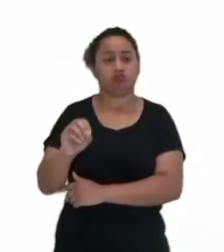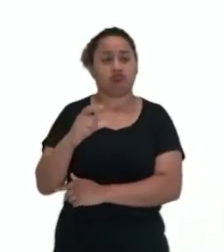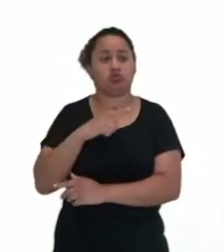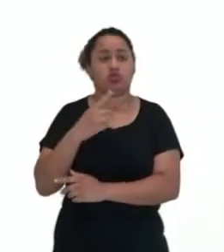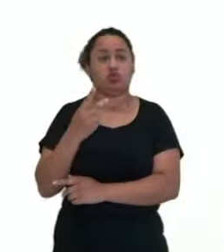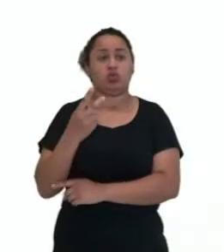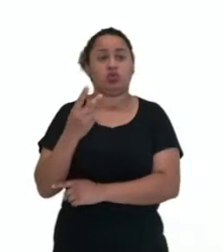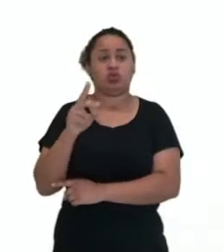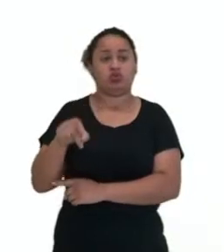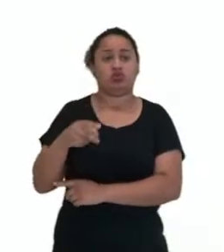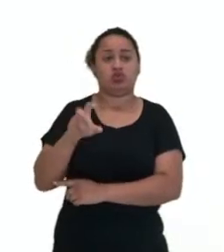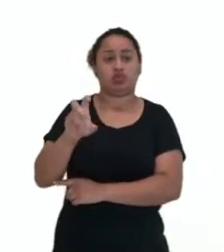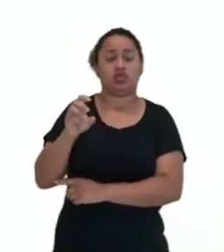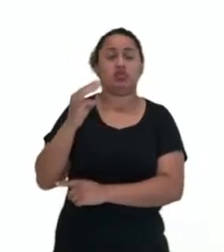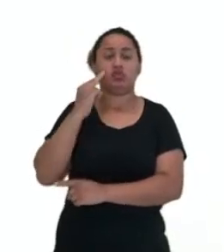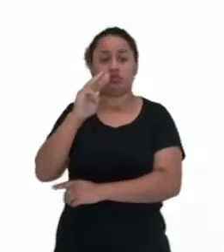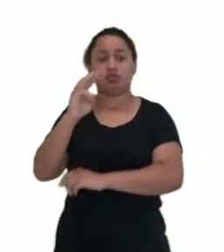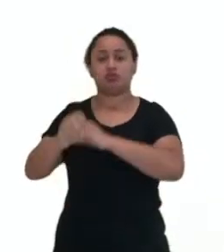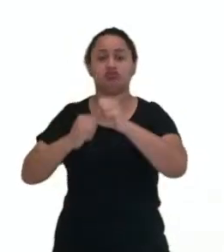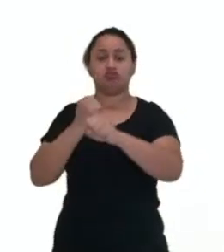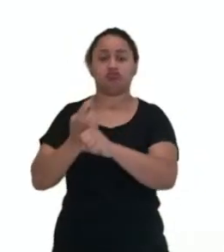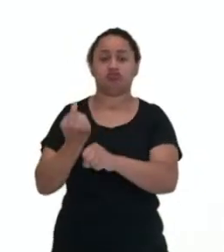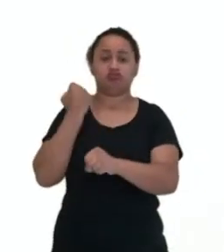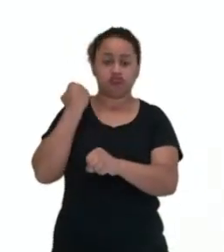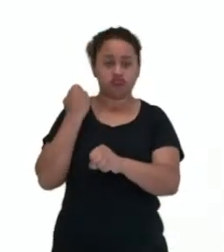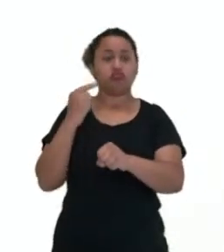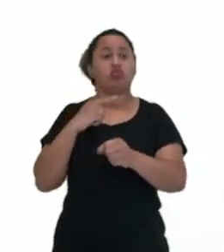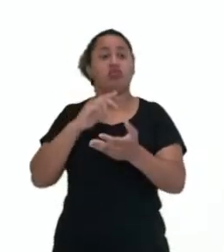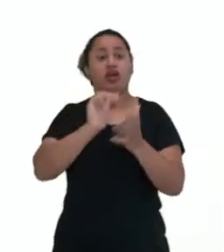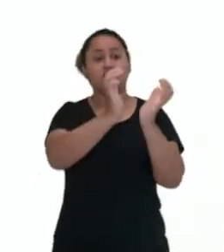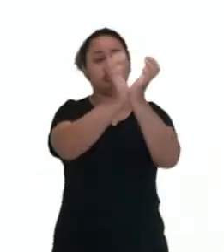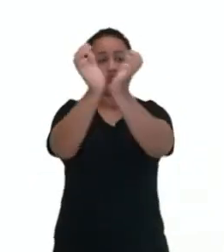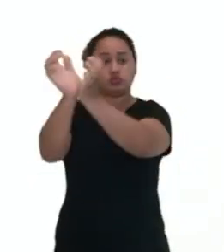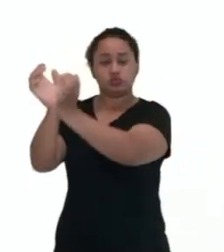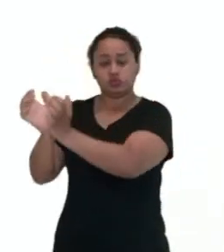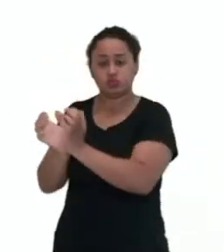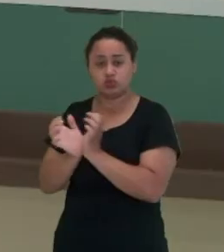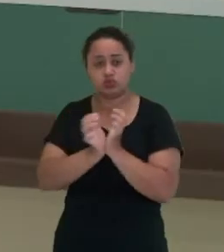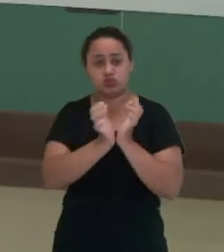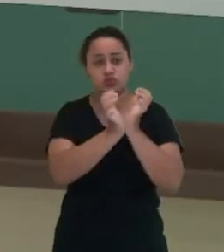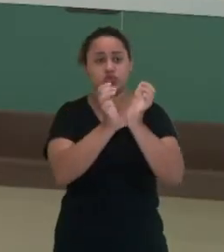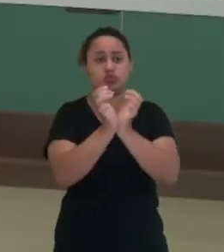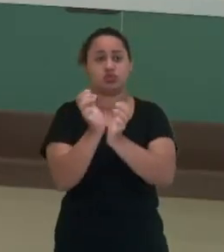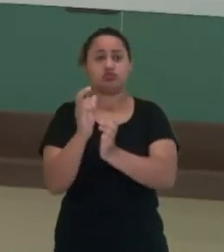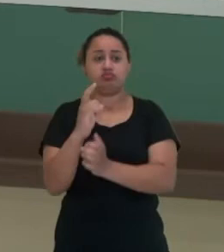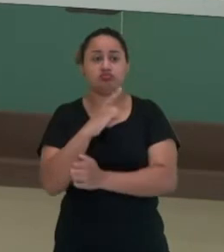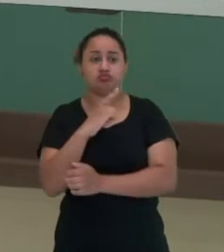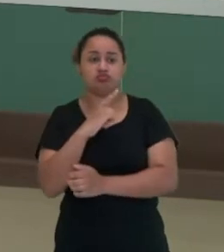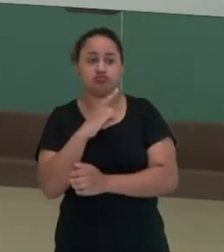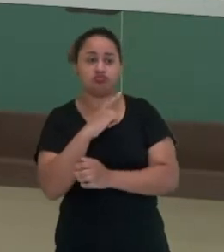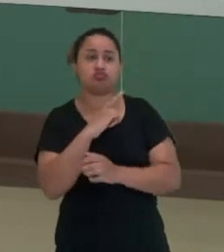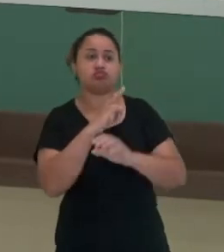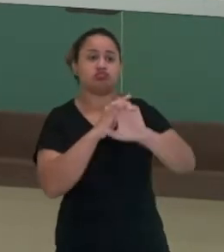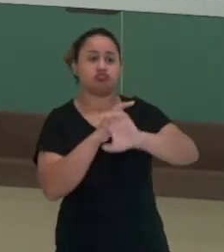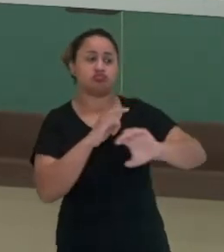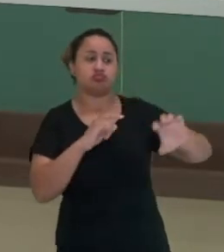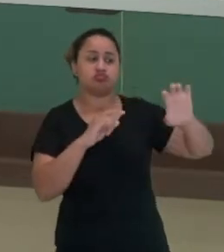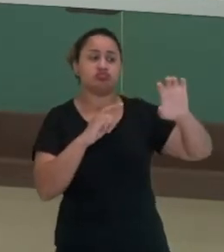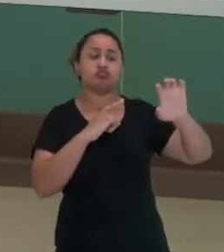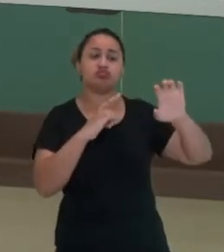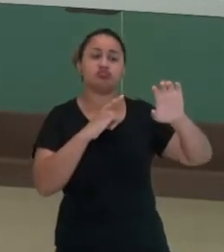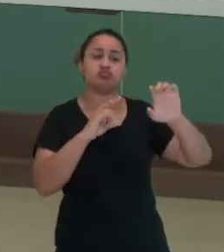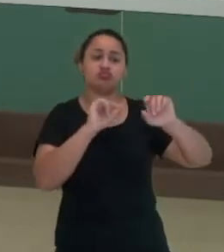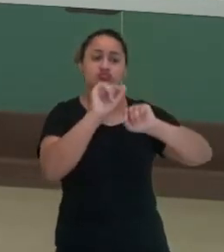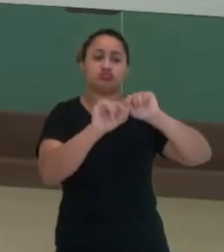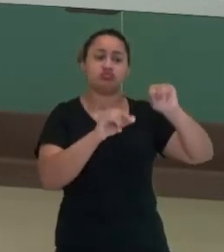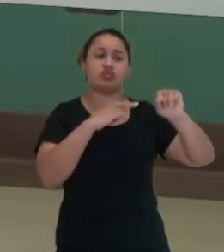milhões de anos atrás. Várias espécies integram esse grupo, Aqui, mais na ponta, o